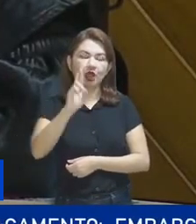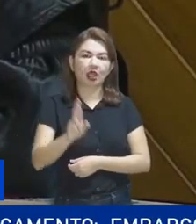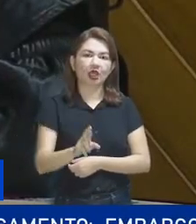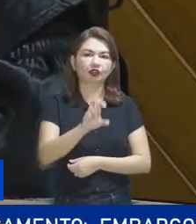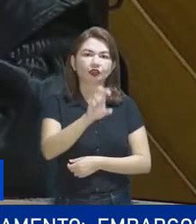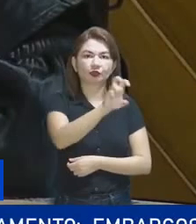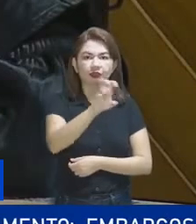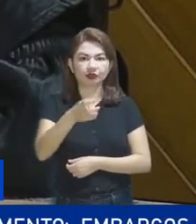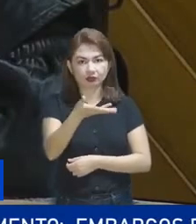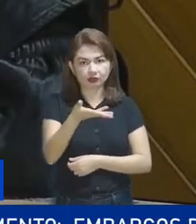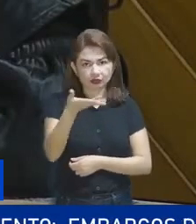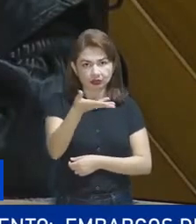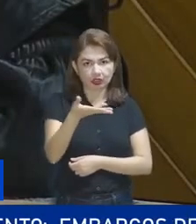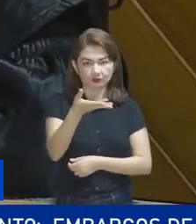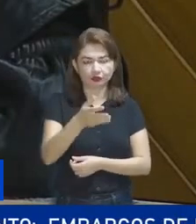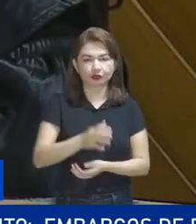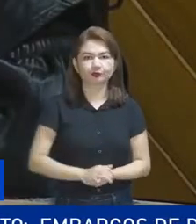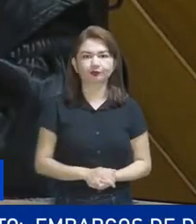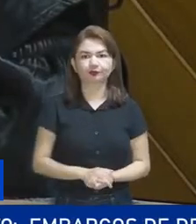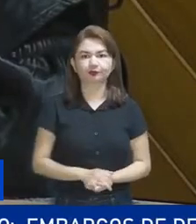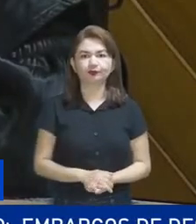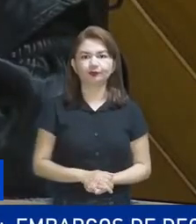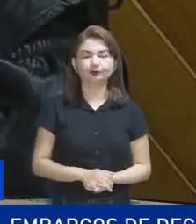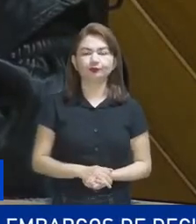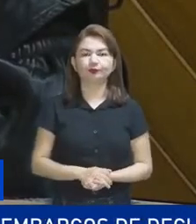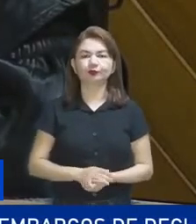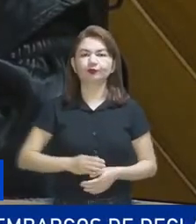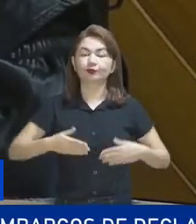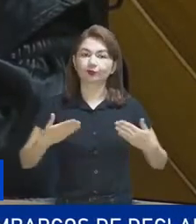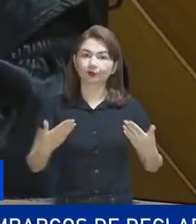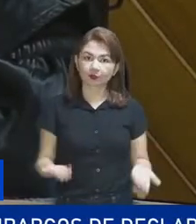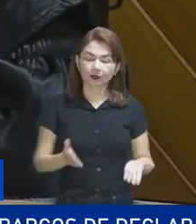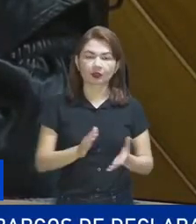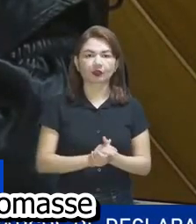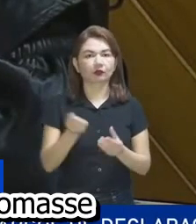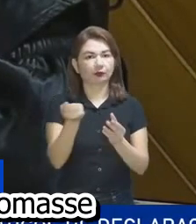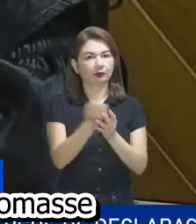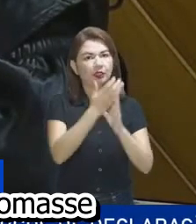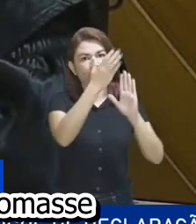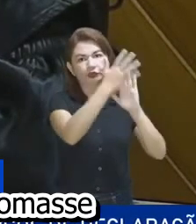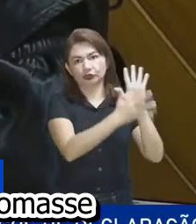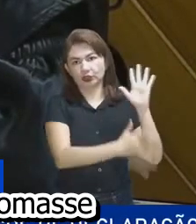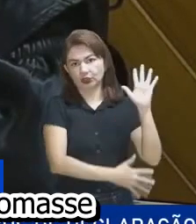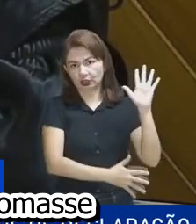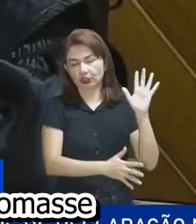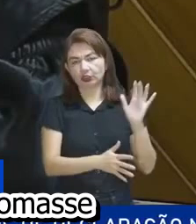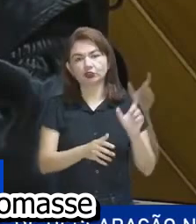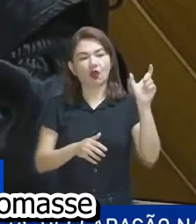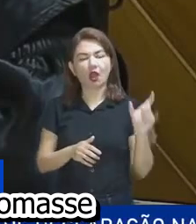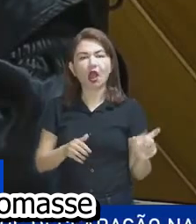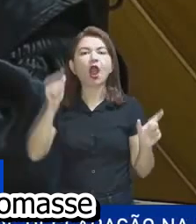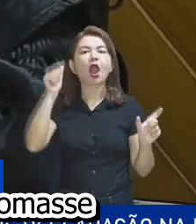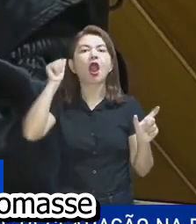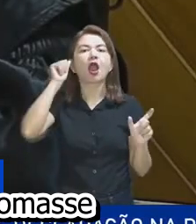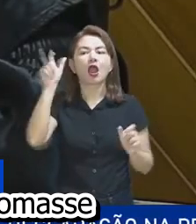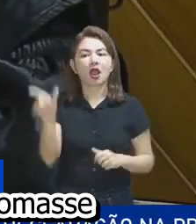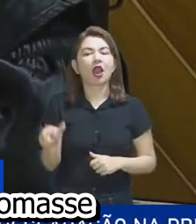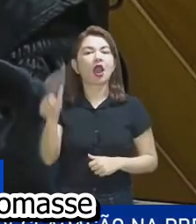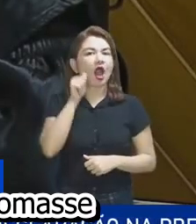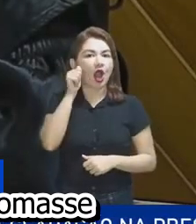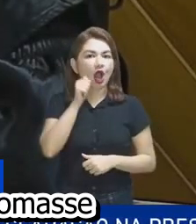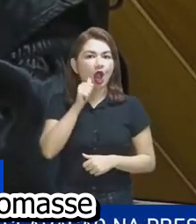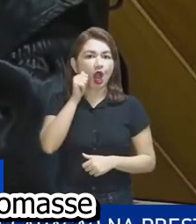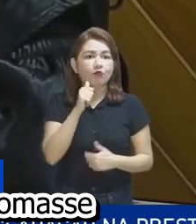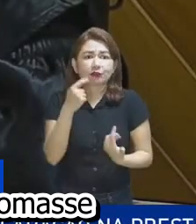6.014,55, como dito. Nos presentes embargos de declaração, a embargante alega que não foi intimada para que